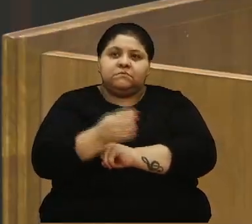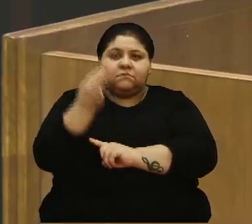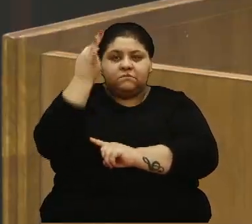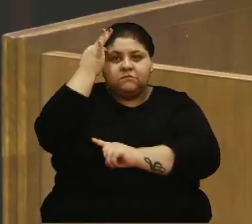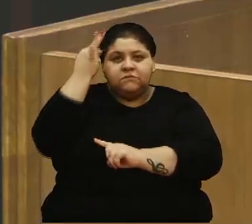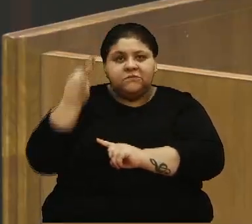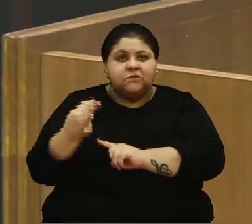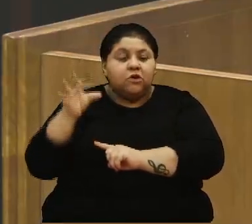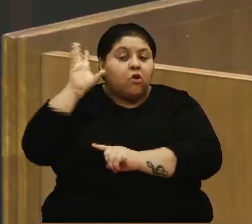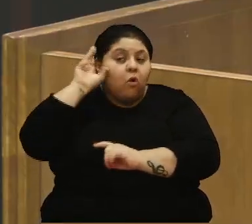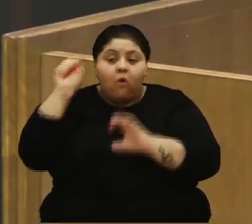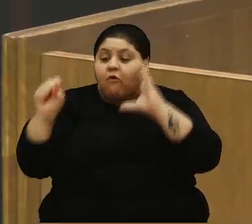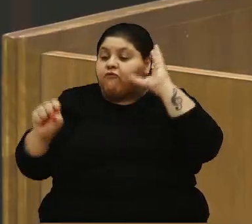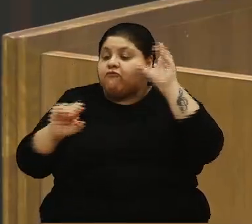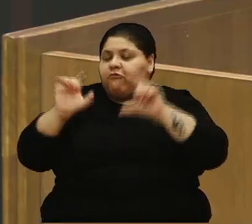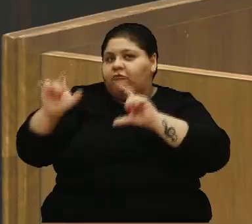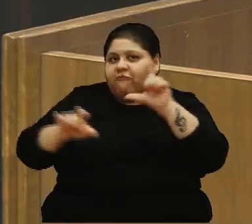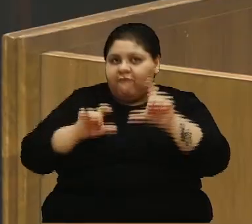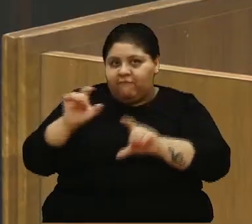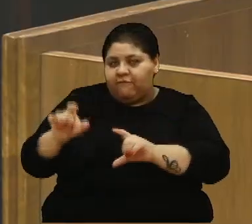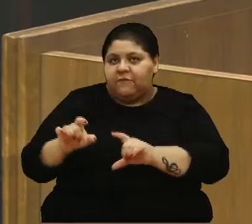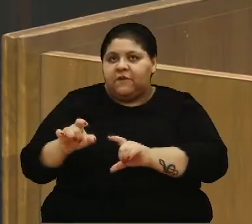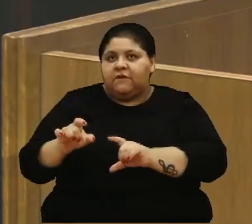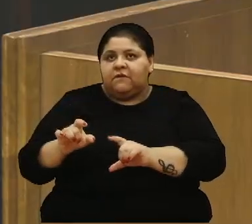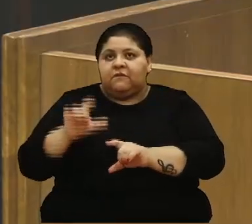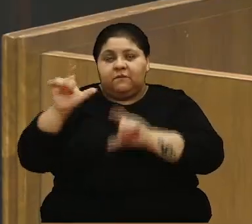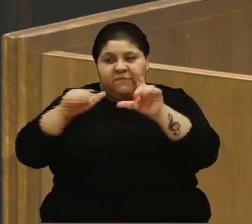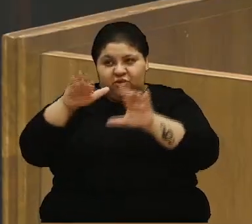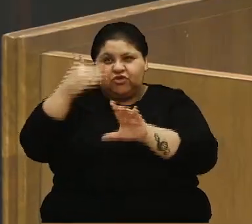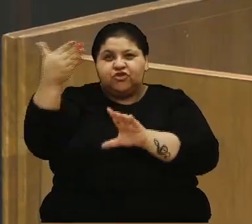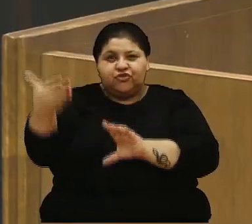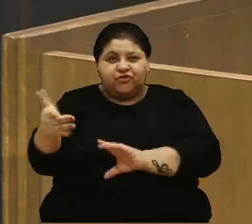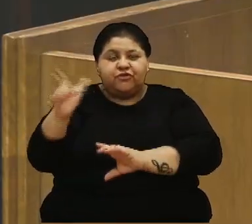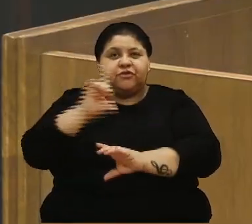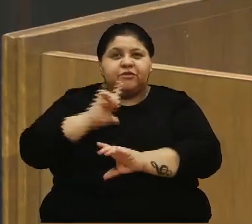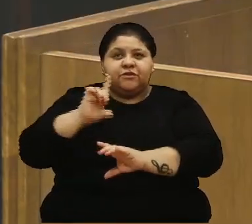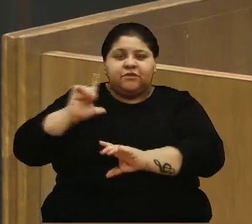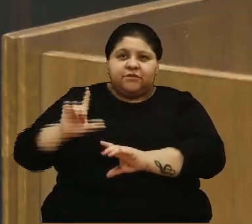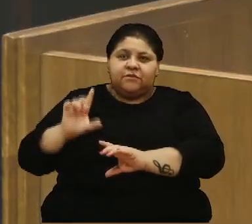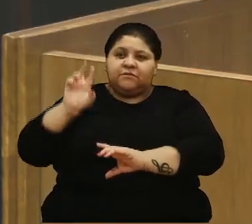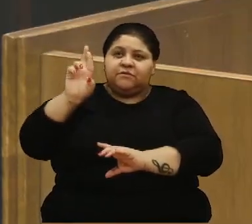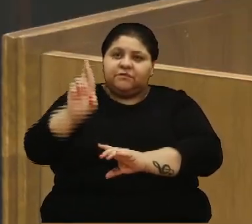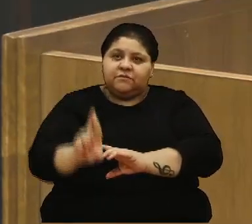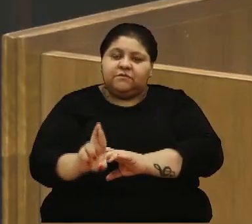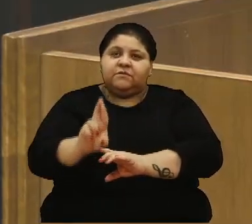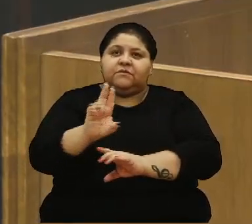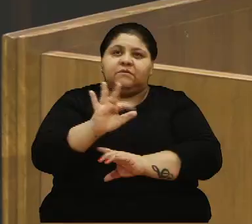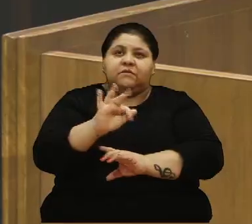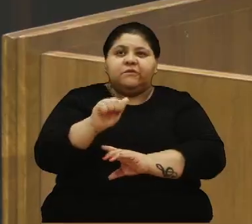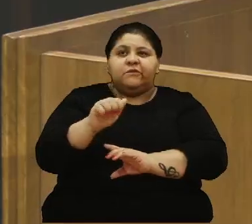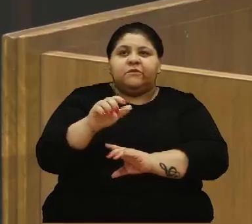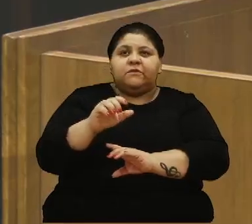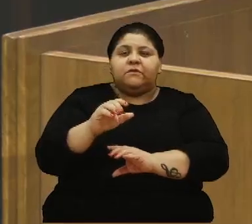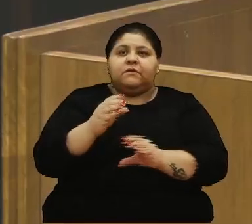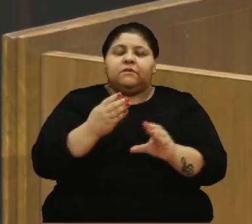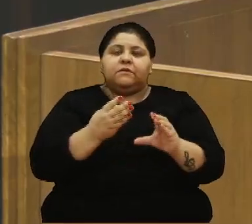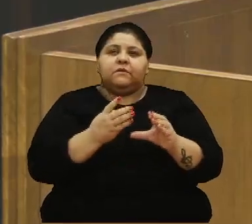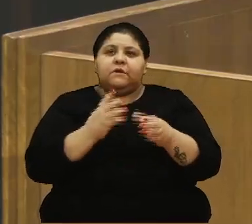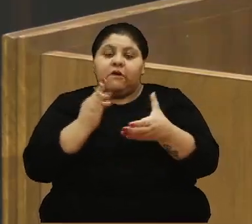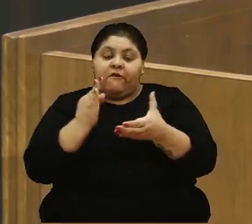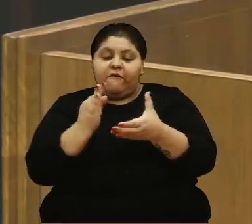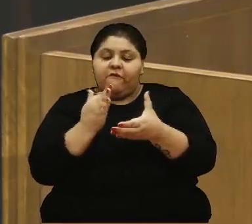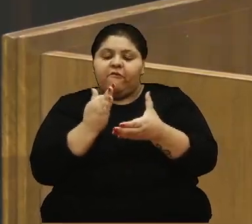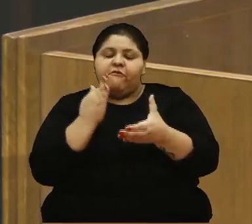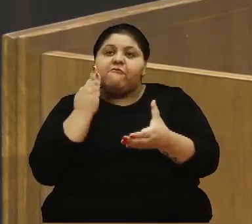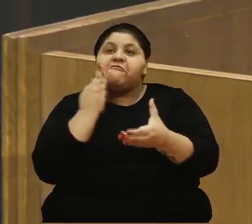né, ouvir das pessoas que, inclusive pessoas de fora. A gente tinha a representação da FADERS, né, que atua